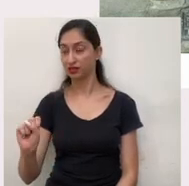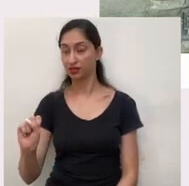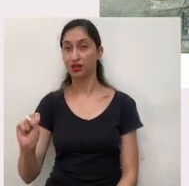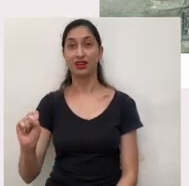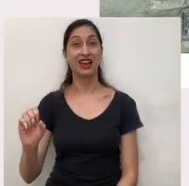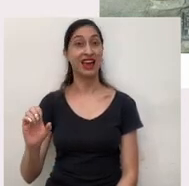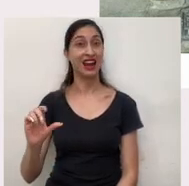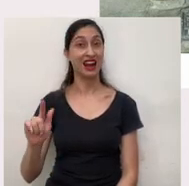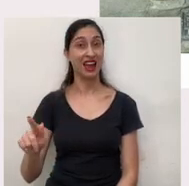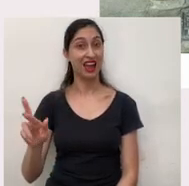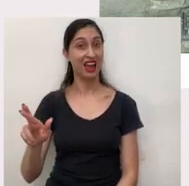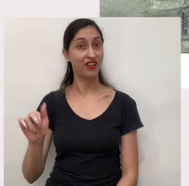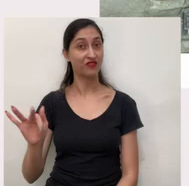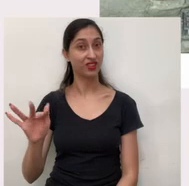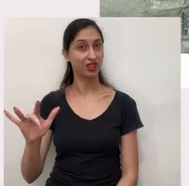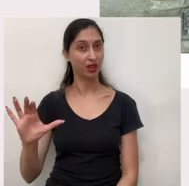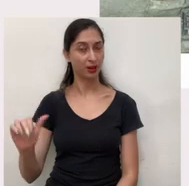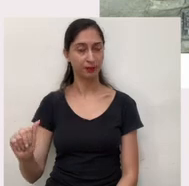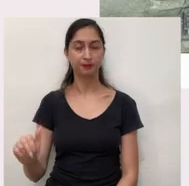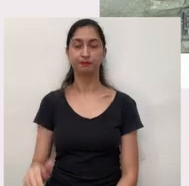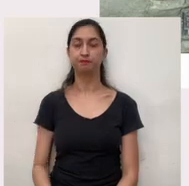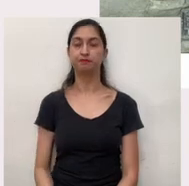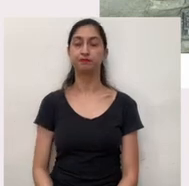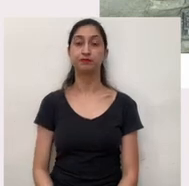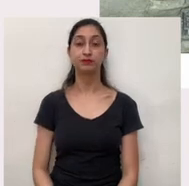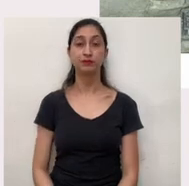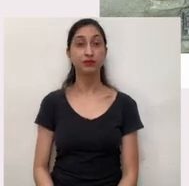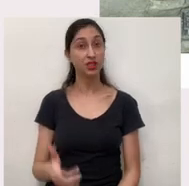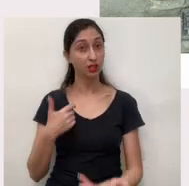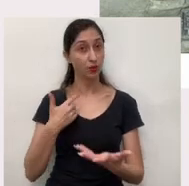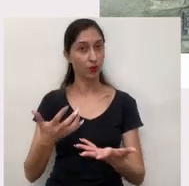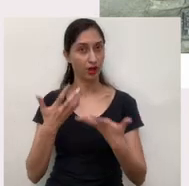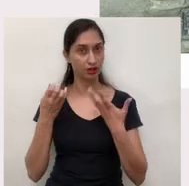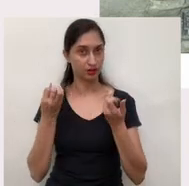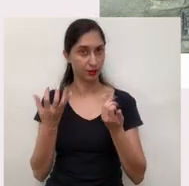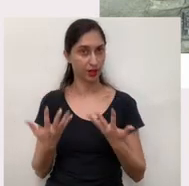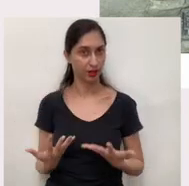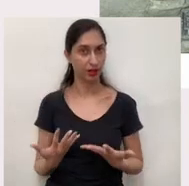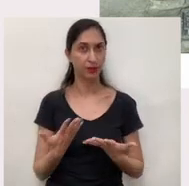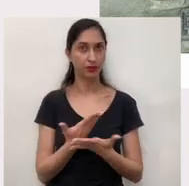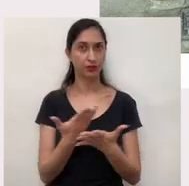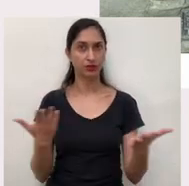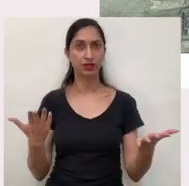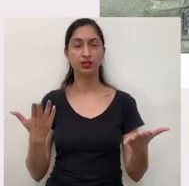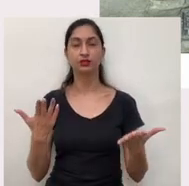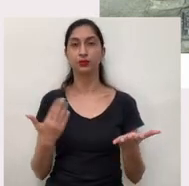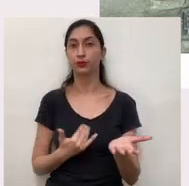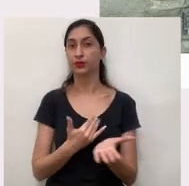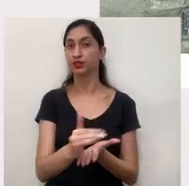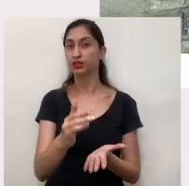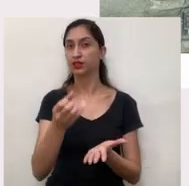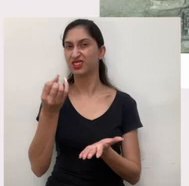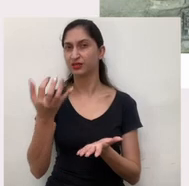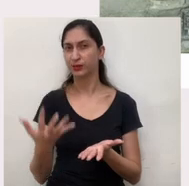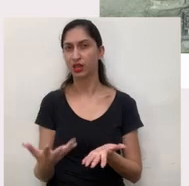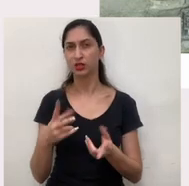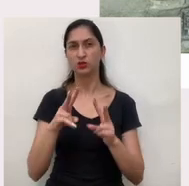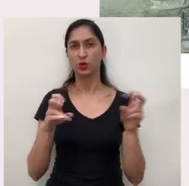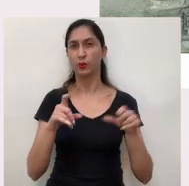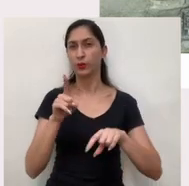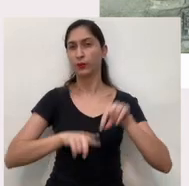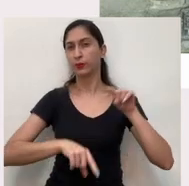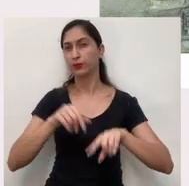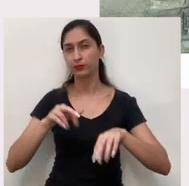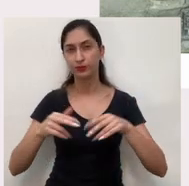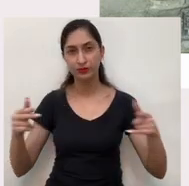E ela, então, quero falar um pouco a partir desse inventário de muitas coisas da cidade,